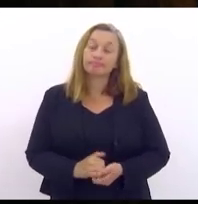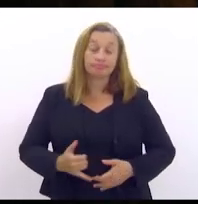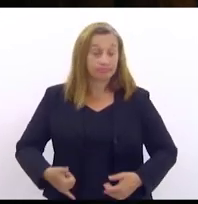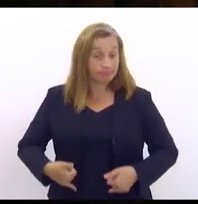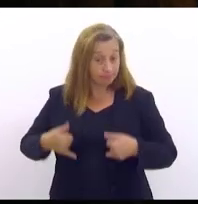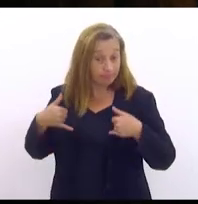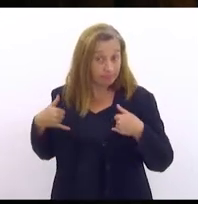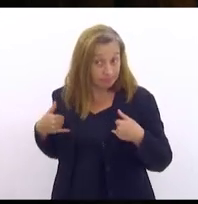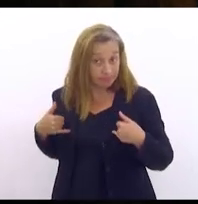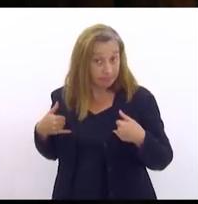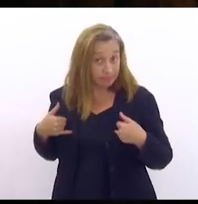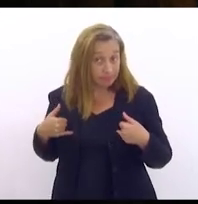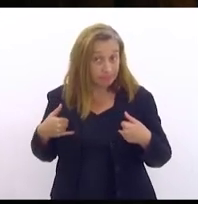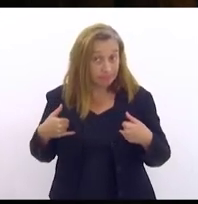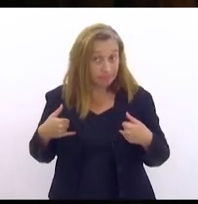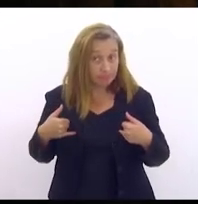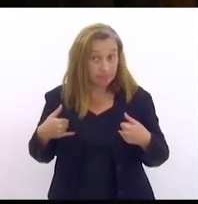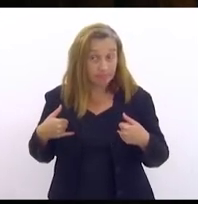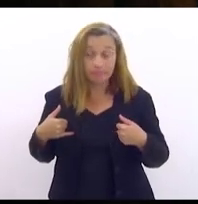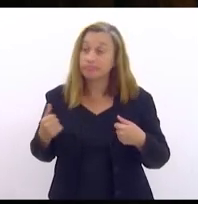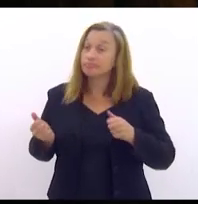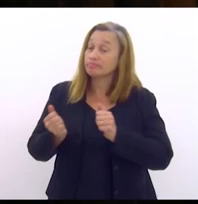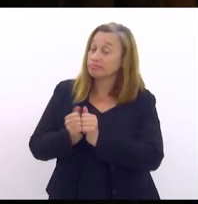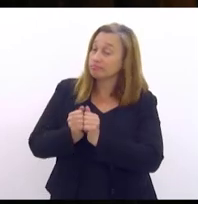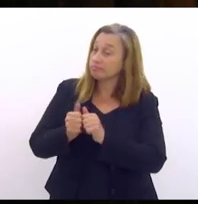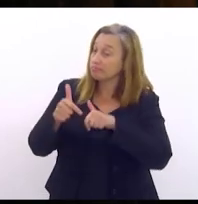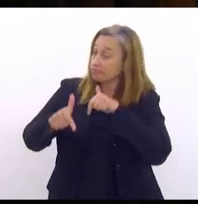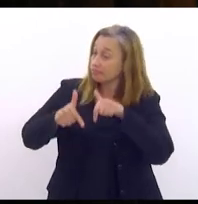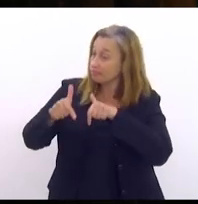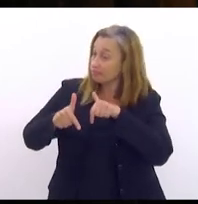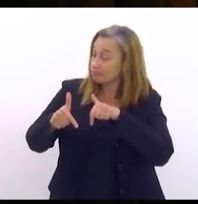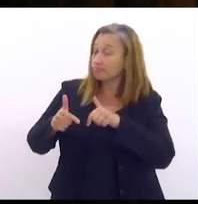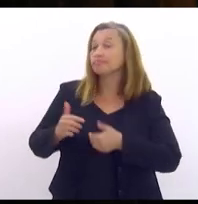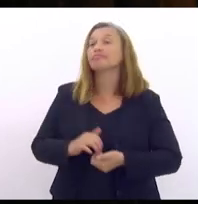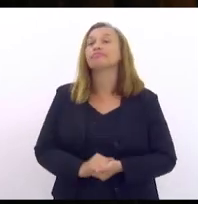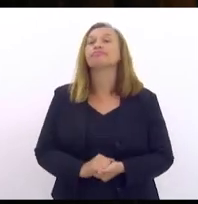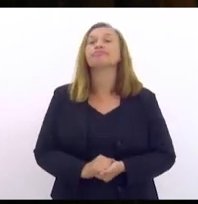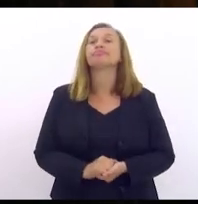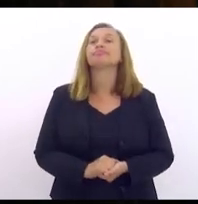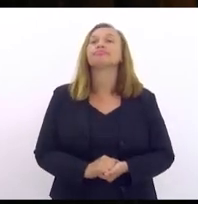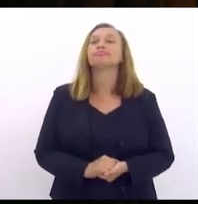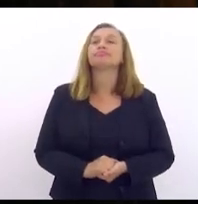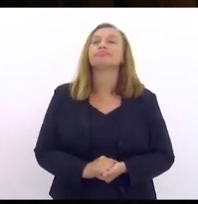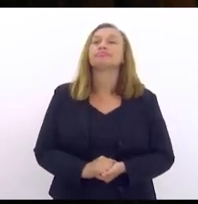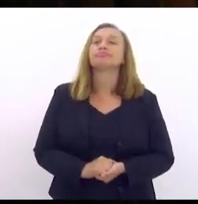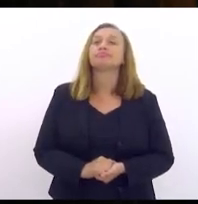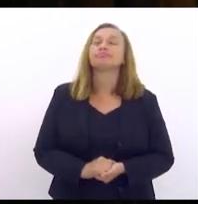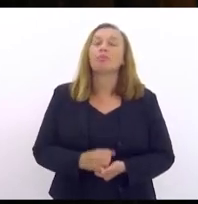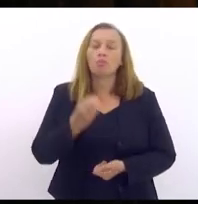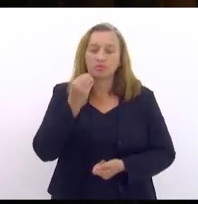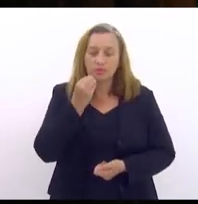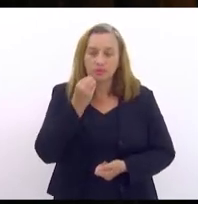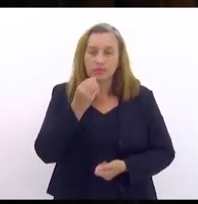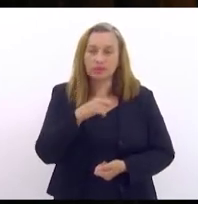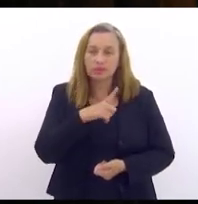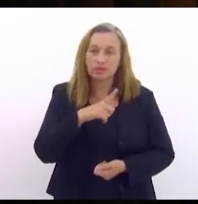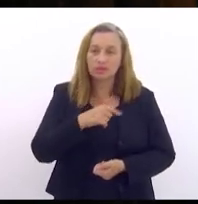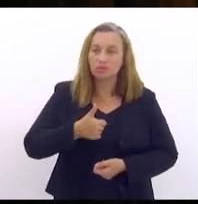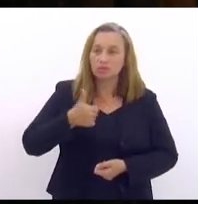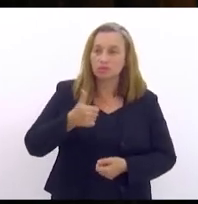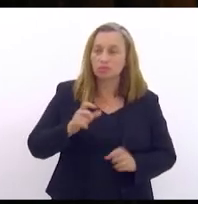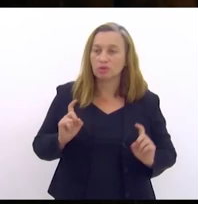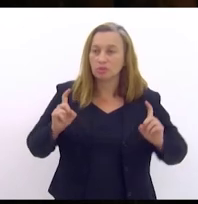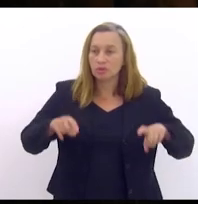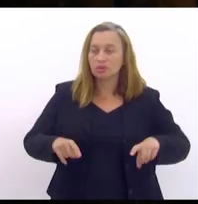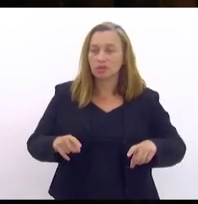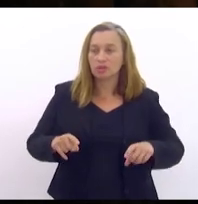de cumprir essa legislatura ao lado de Vossa Excelência, tal qual eu fiz e tive a oportunidade no meu primeiro mandato, na